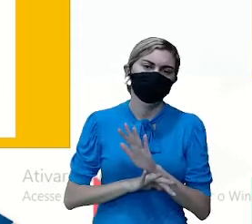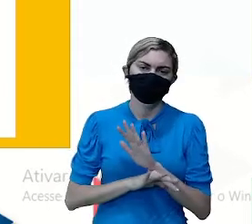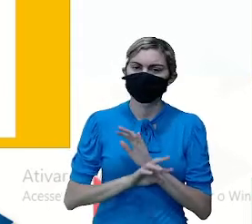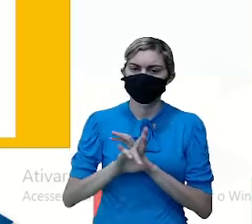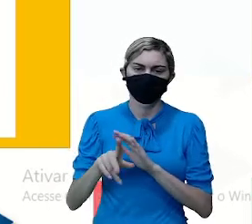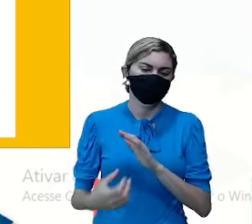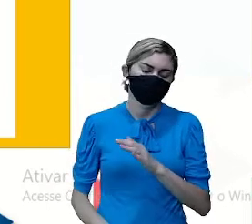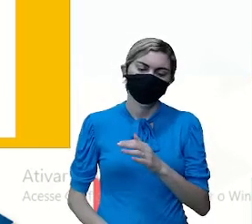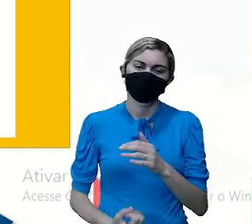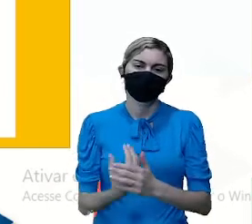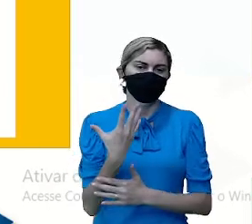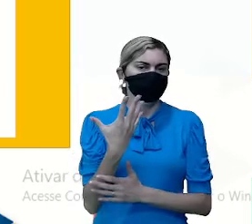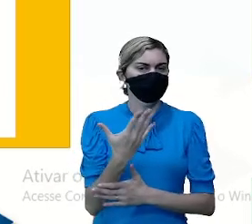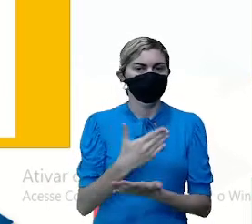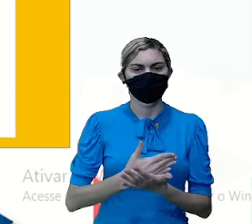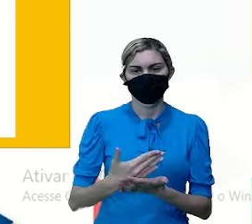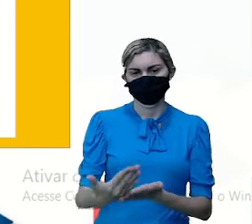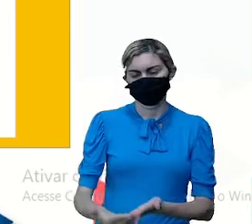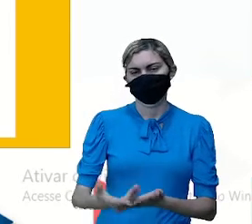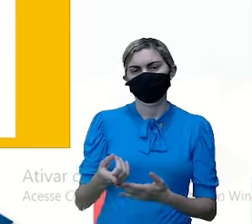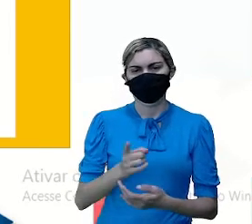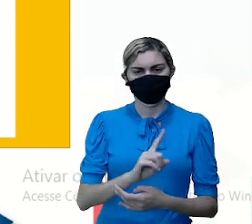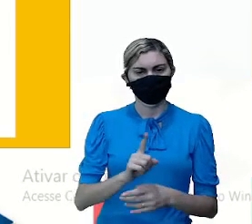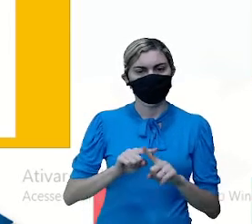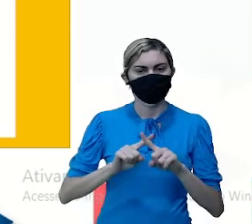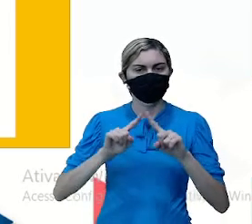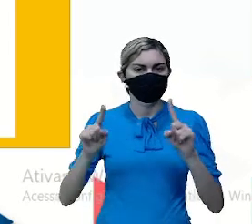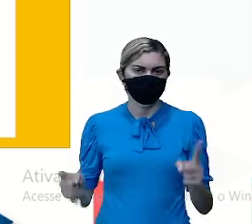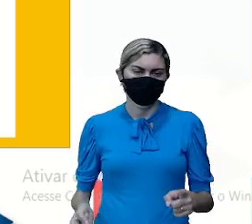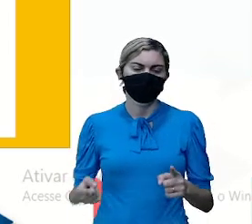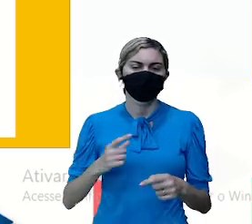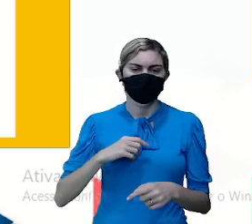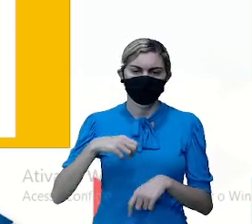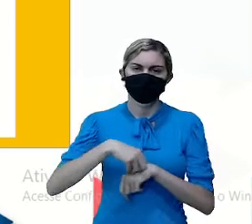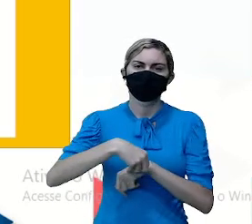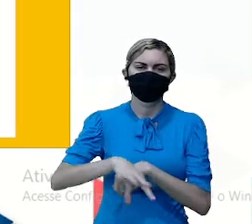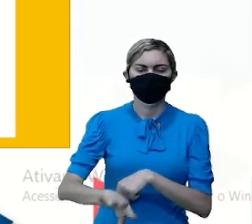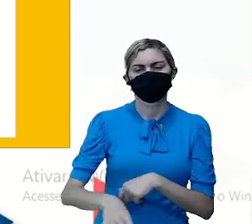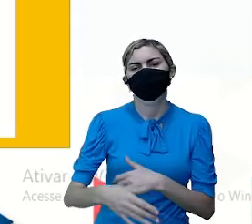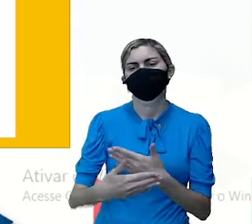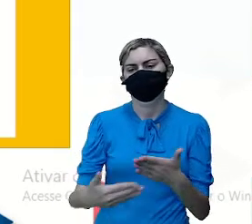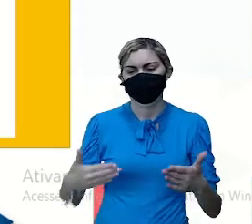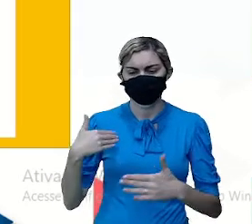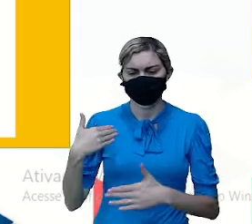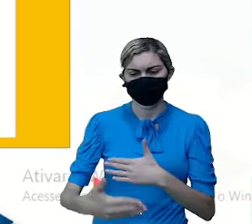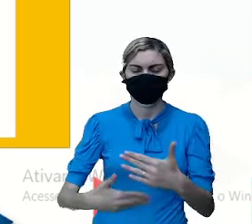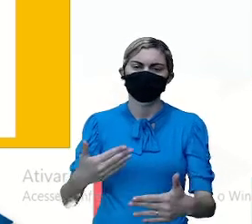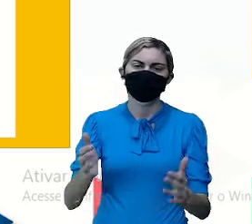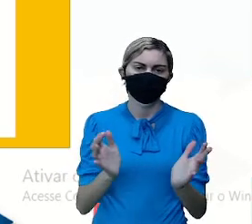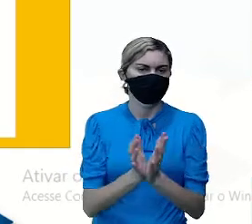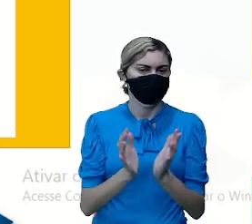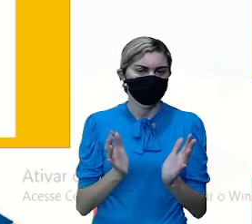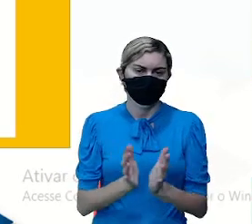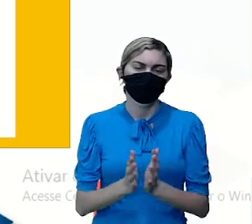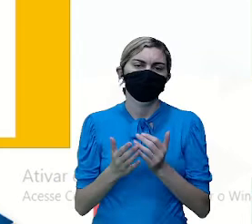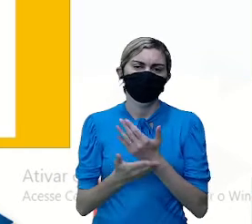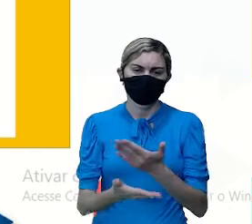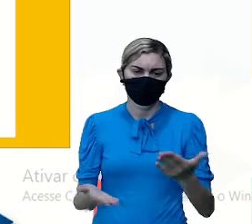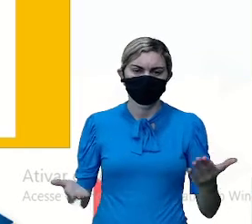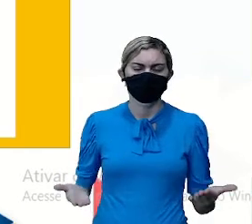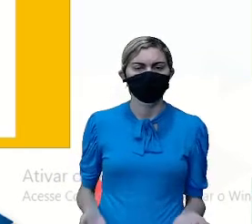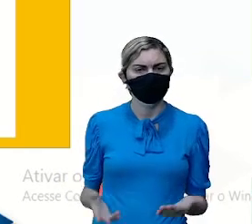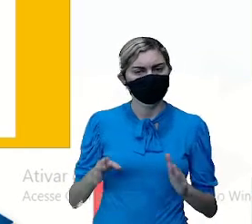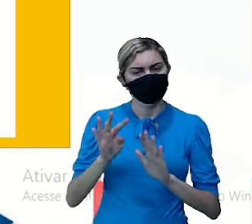nascem necessariamente sagrados, mas tornam-se sagrados à medida que o grupo encontra nos